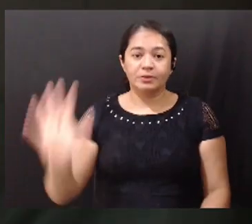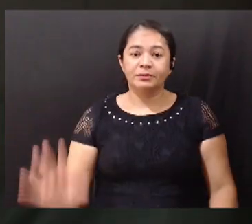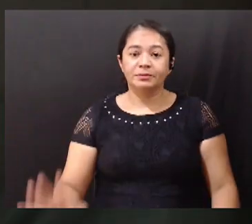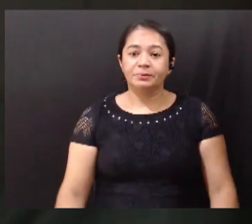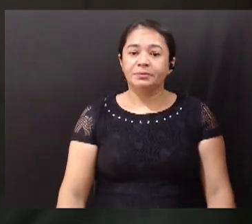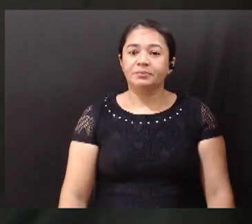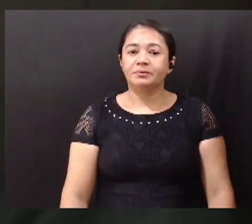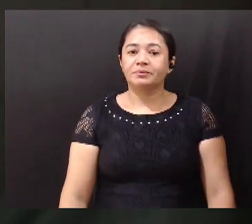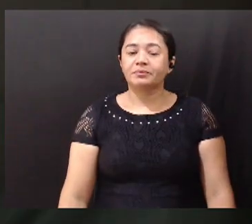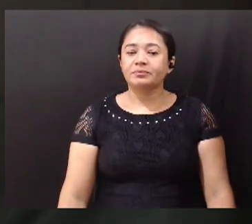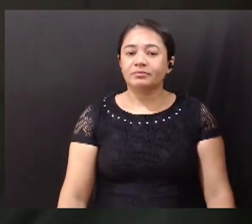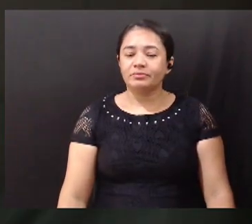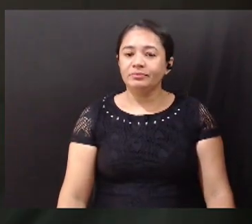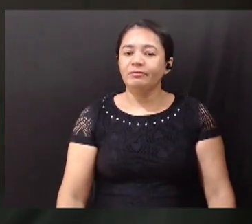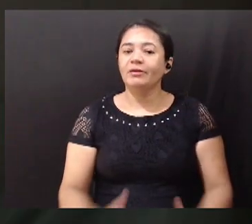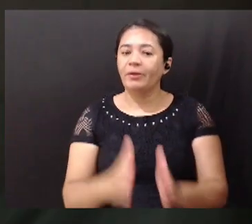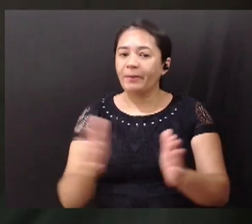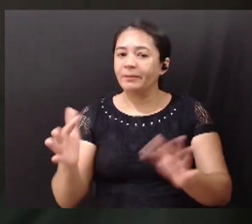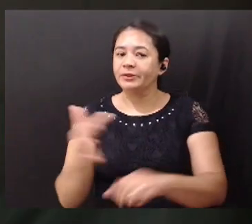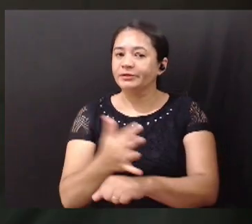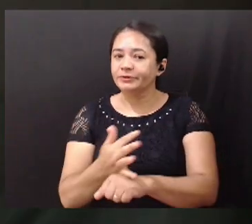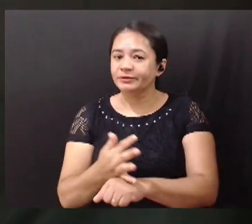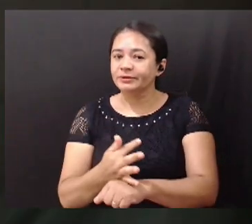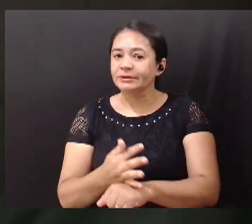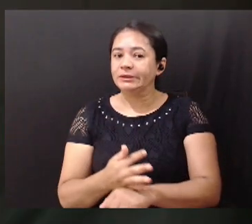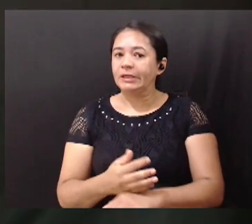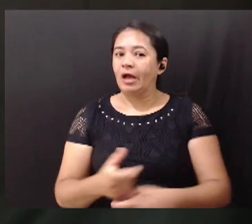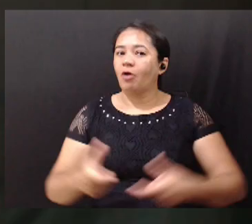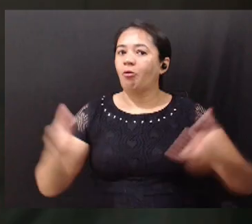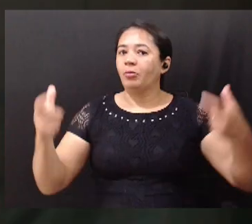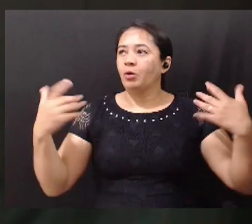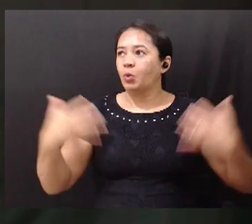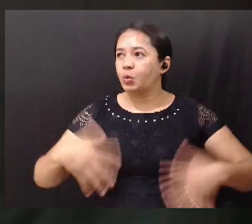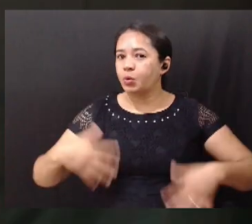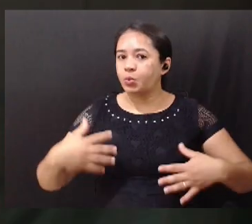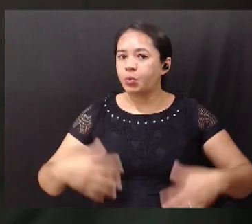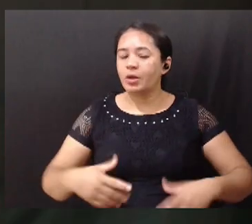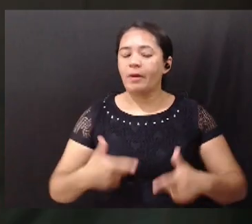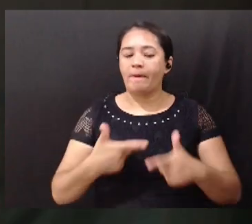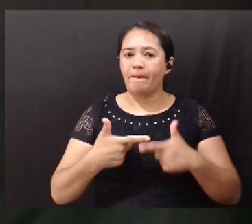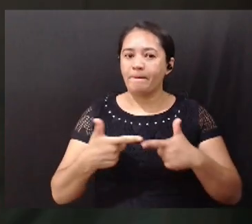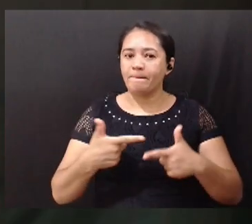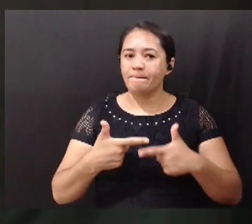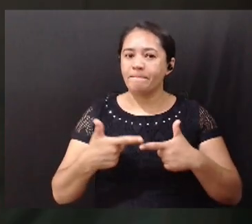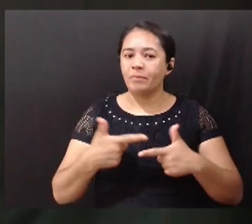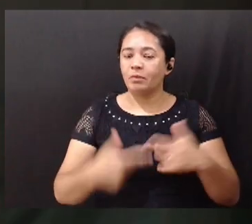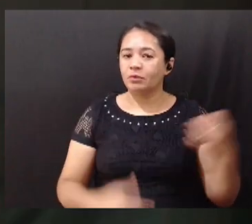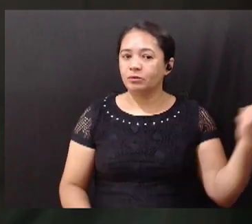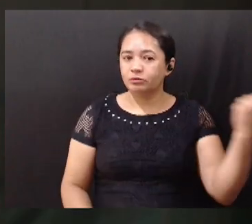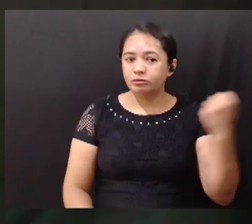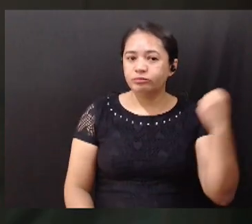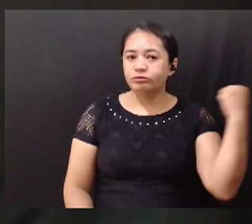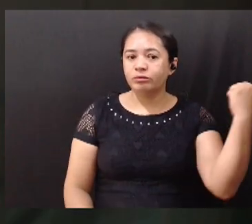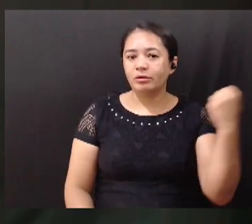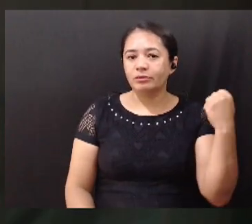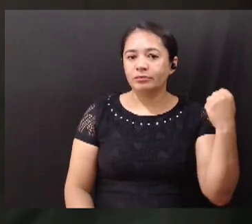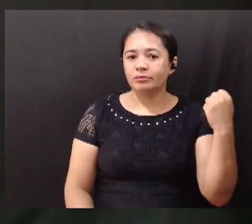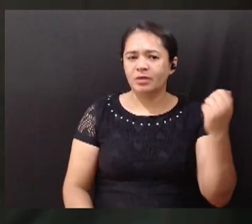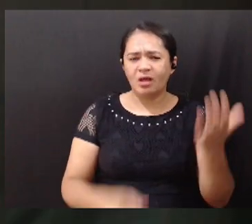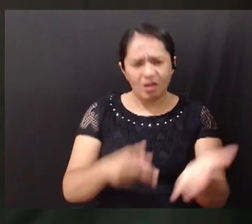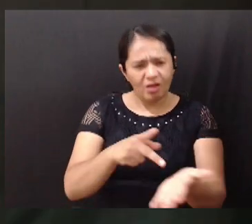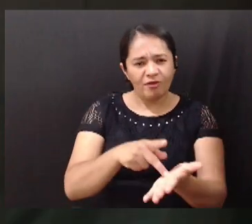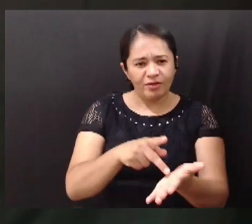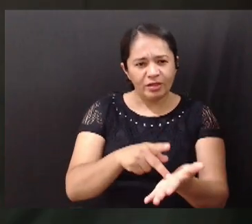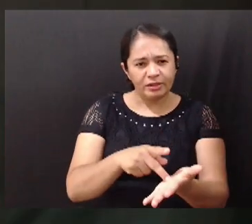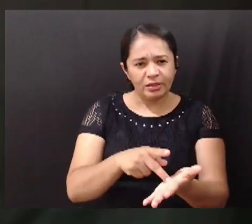nas férias, se acentua e tem um grande problema também, né? É verídico? Isso existe? Eu estava